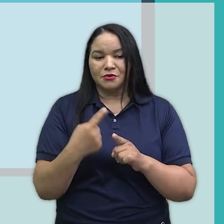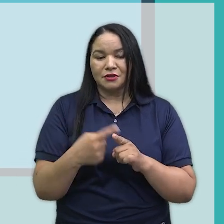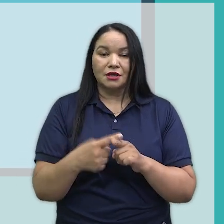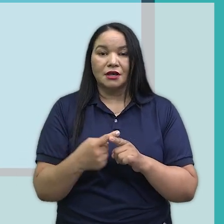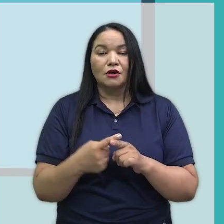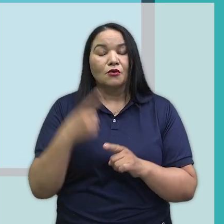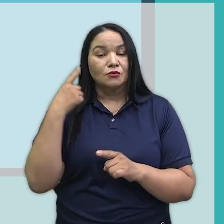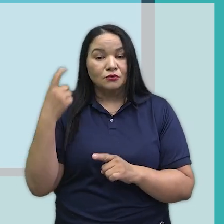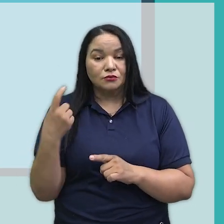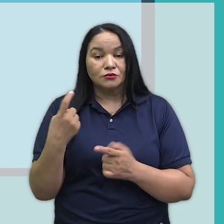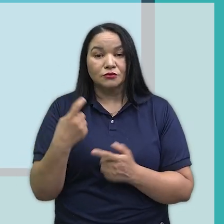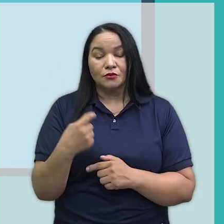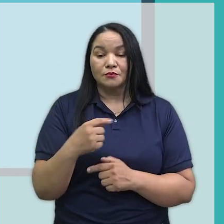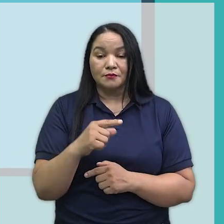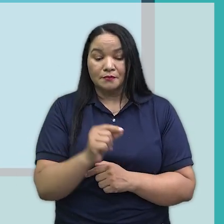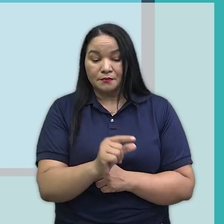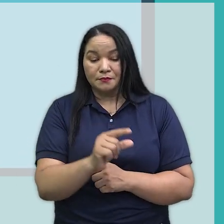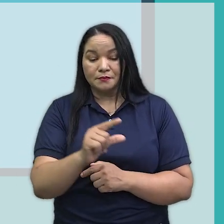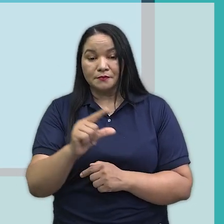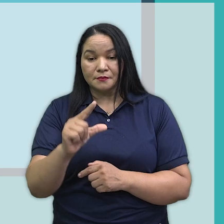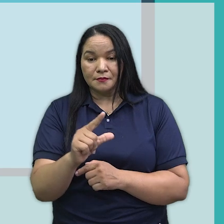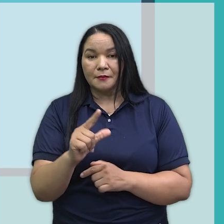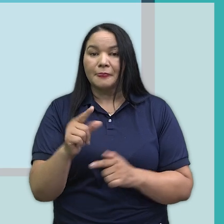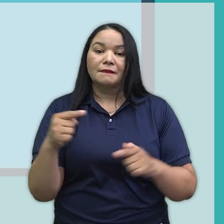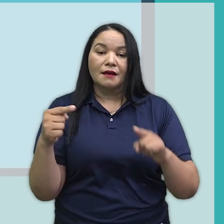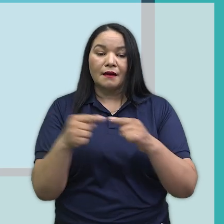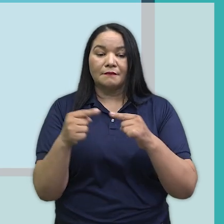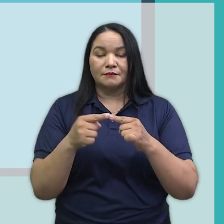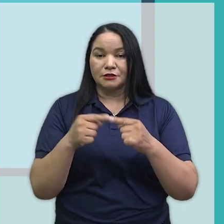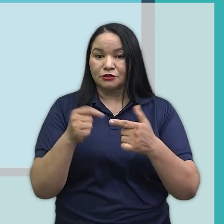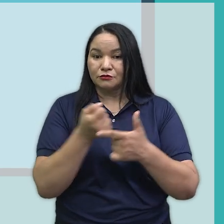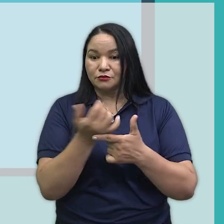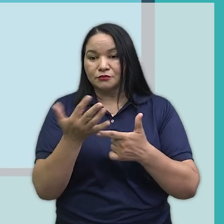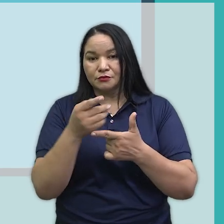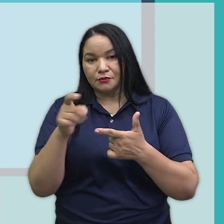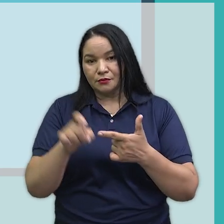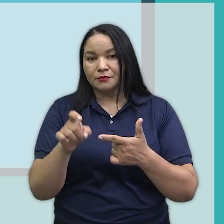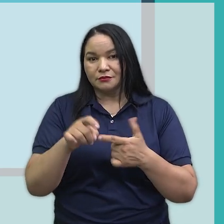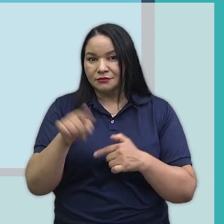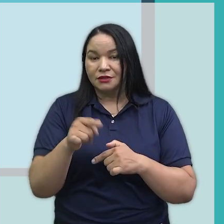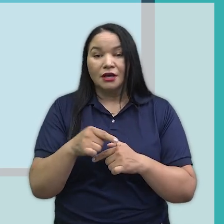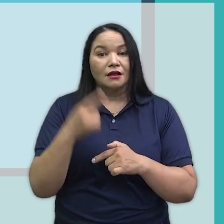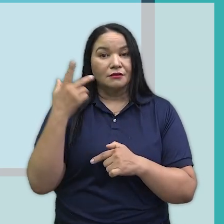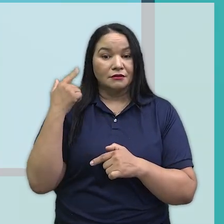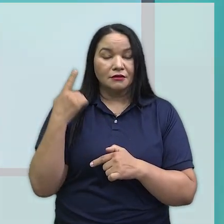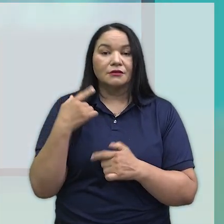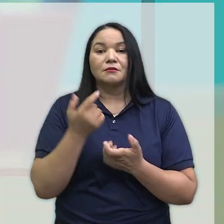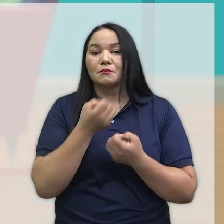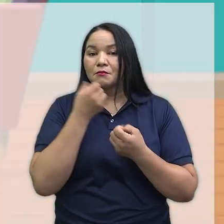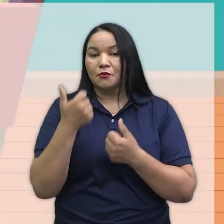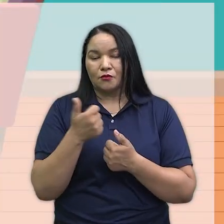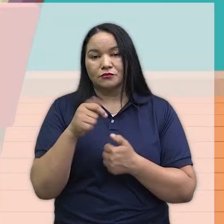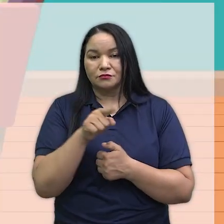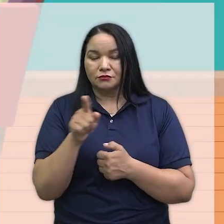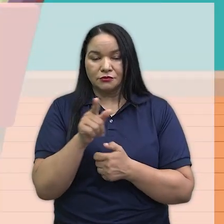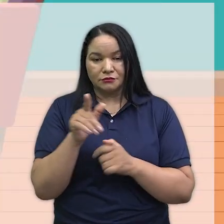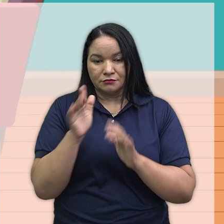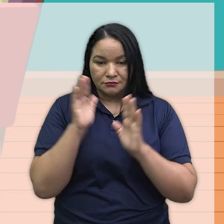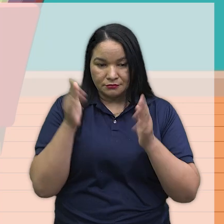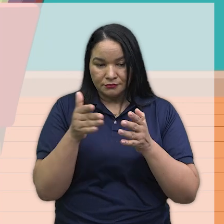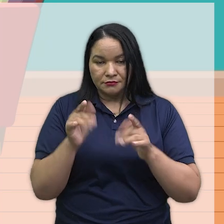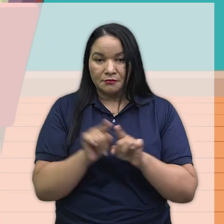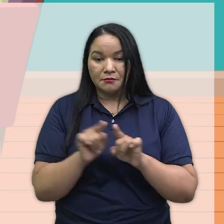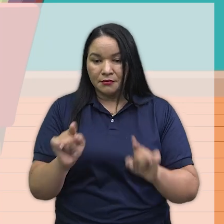ajusta a intensidade do som de forma logarítmica, para que a mudança pareça suave e natural ao seu ouvido. Se o ajuste fosse